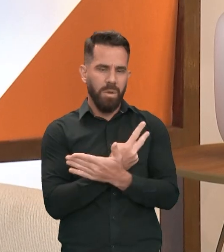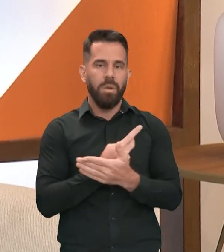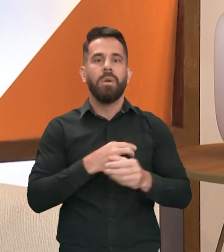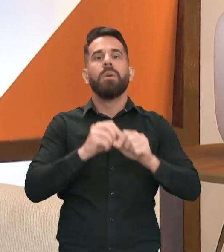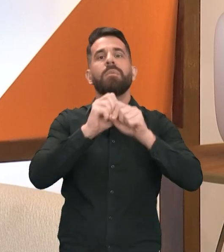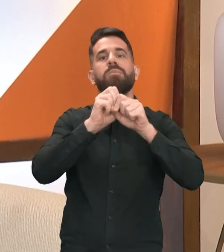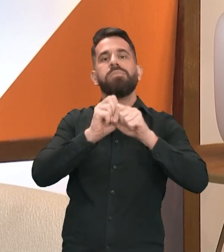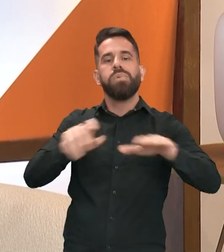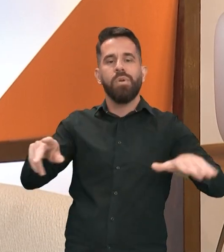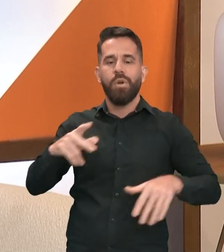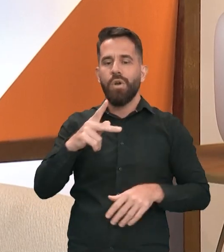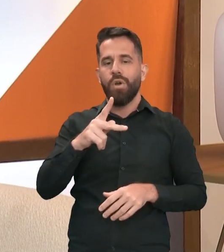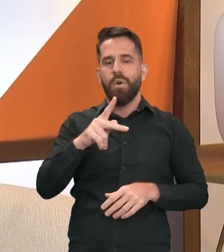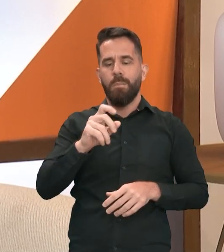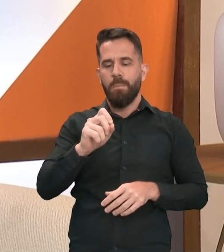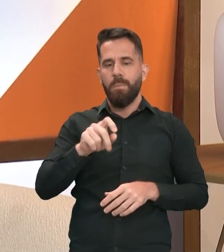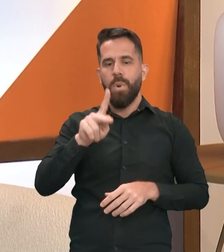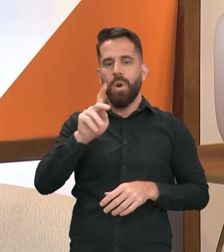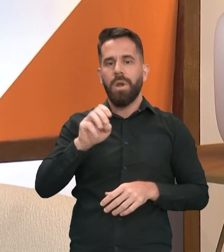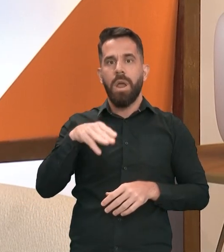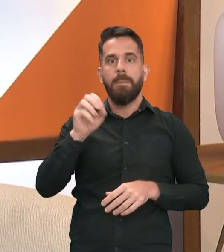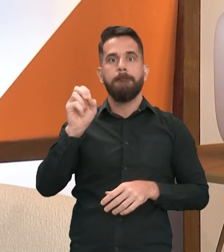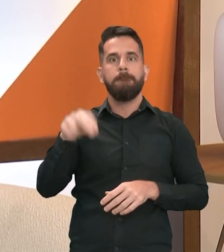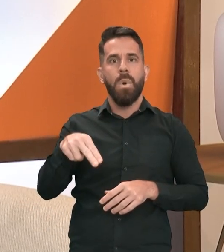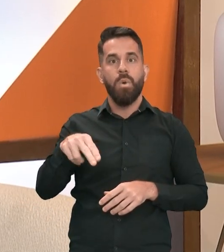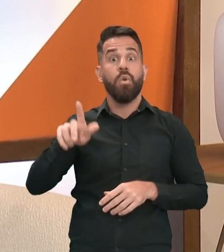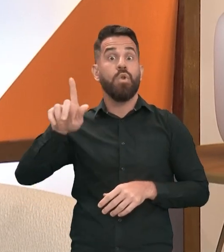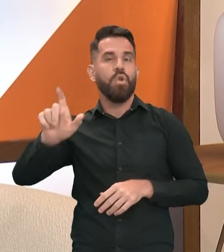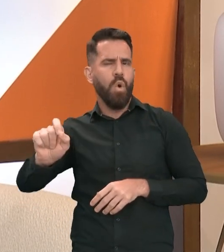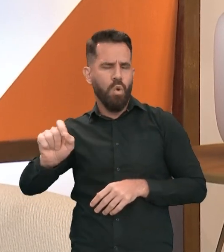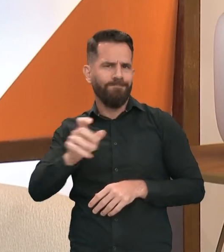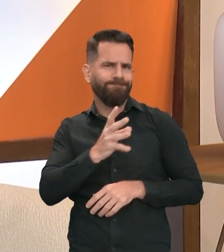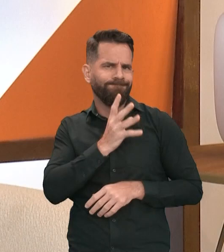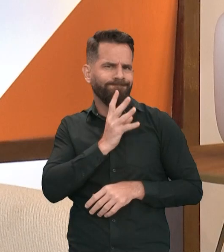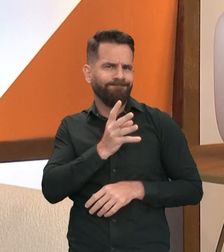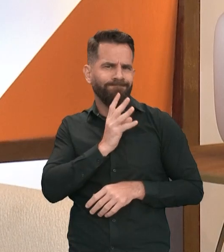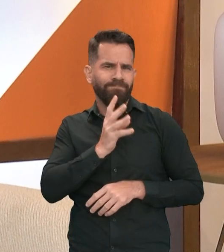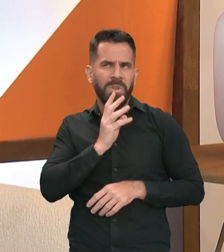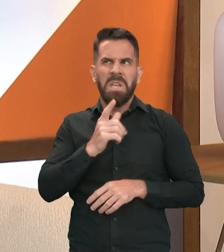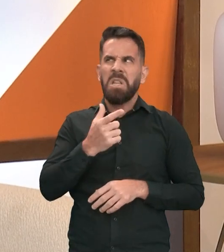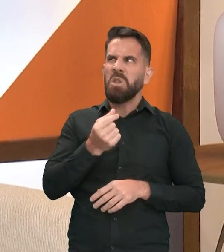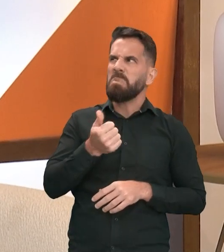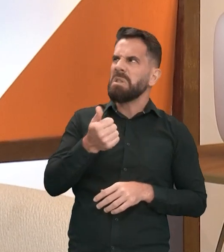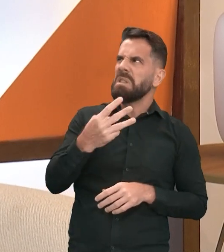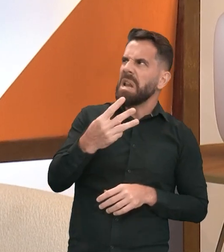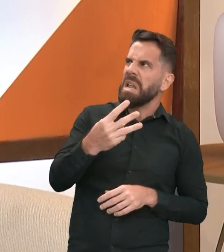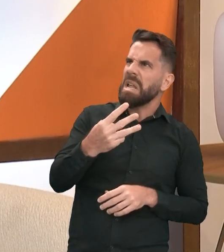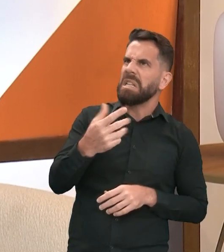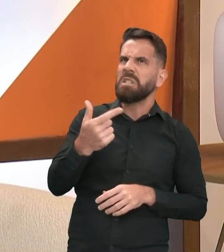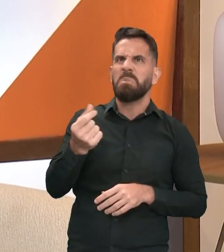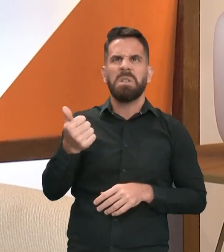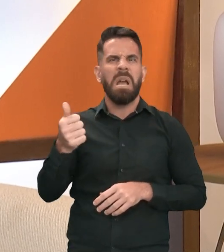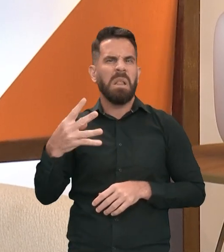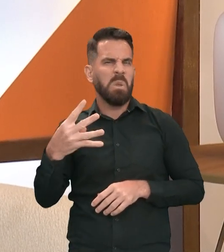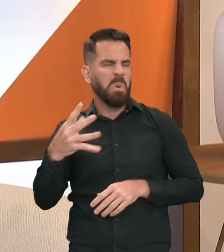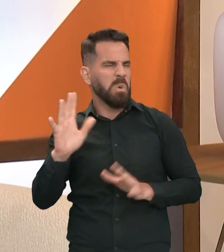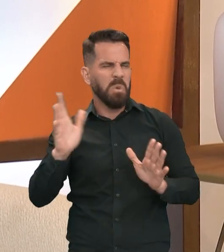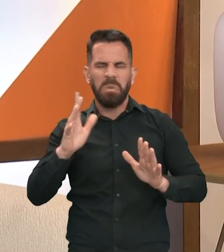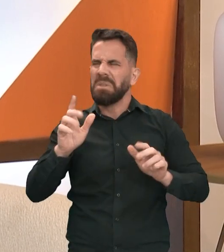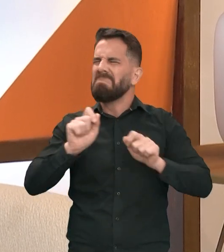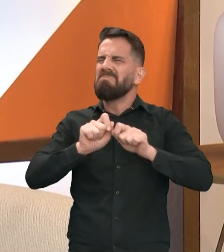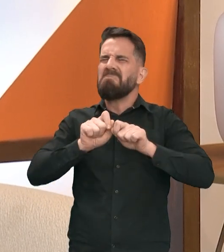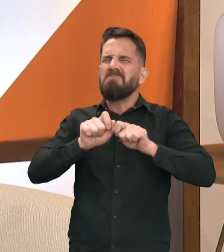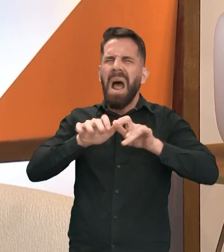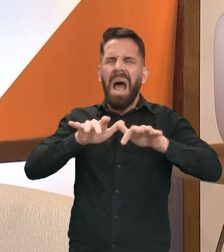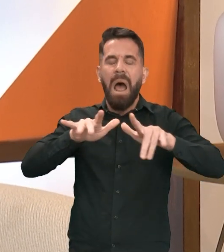Pokémon GO. Foi lá em 2014, 2013, se eu não me engano. Virou febre e tudo mais. E teve uma notícia em específico que me marcou bastante,